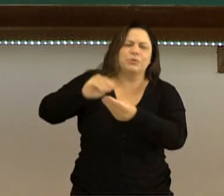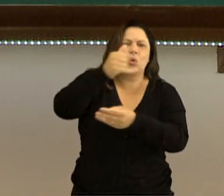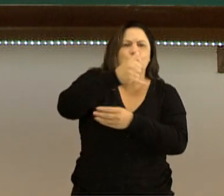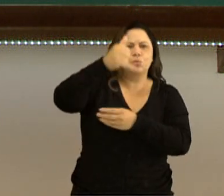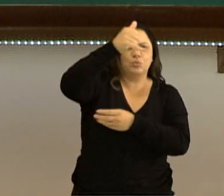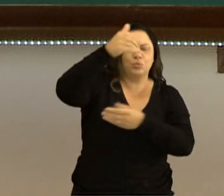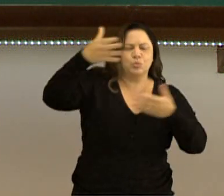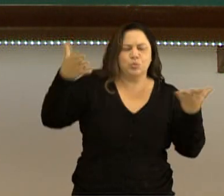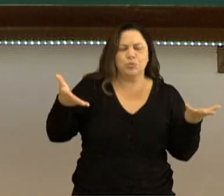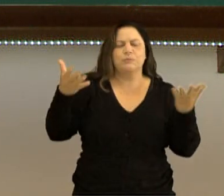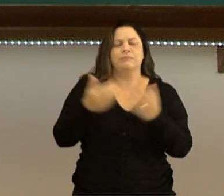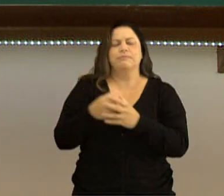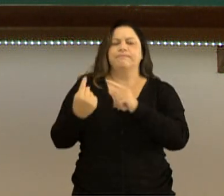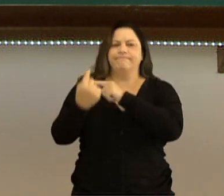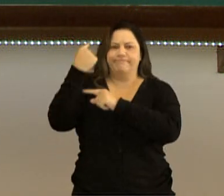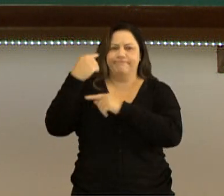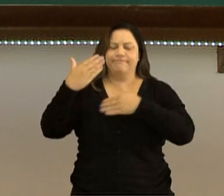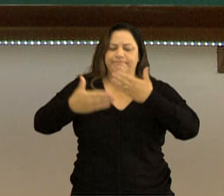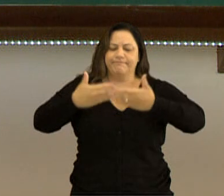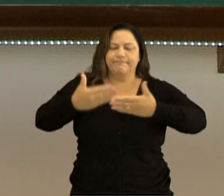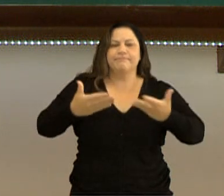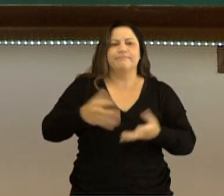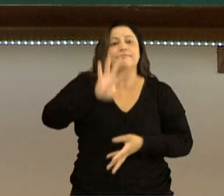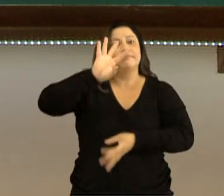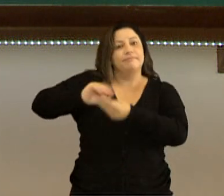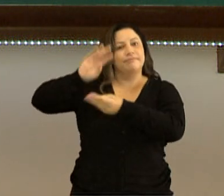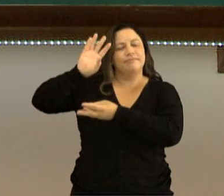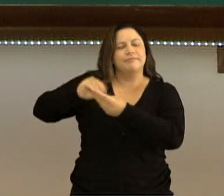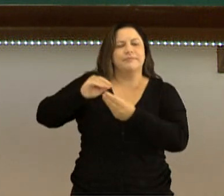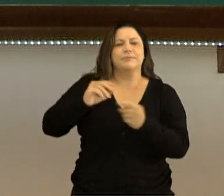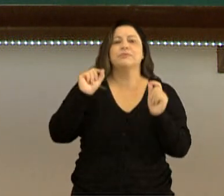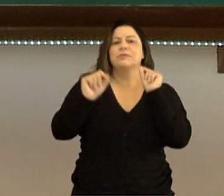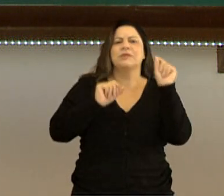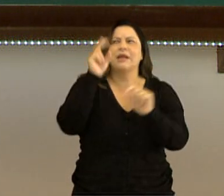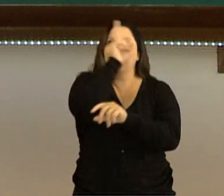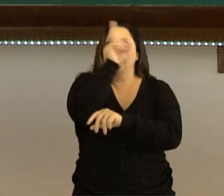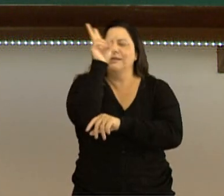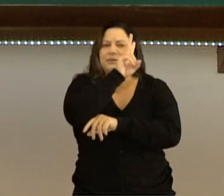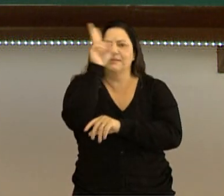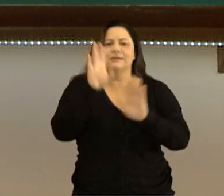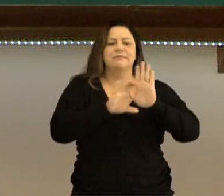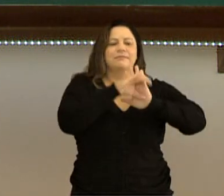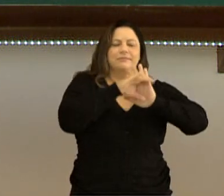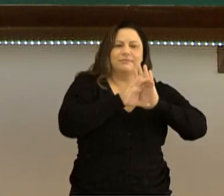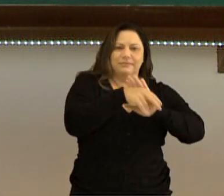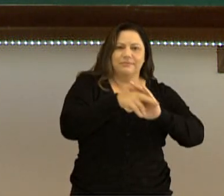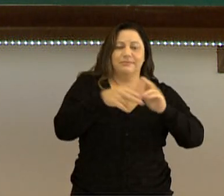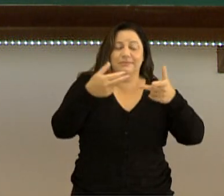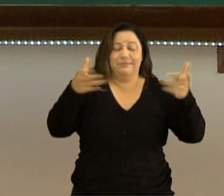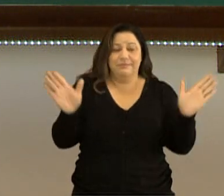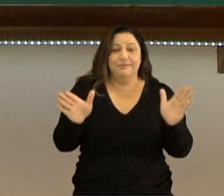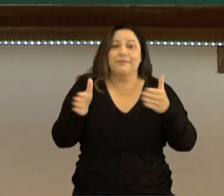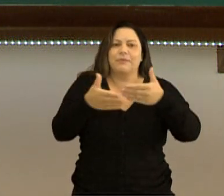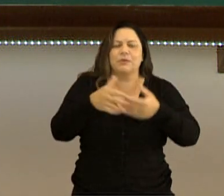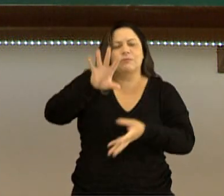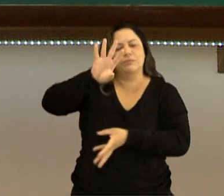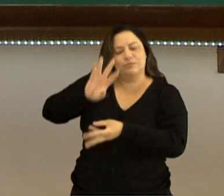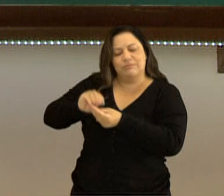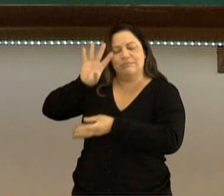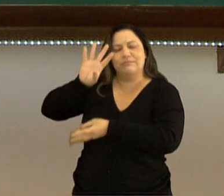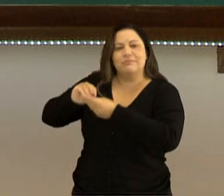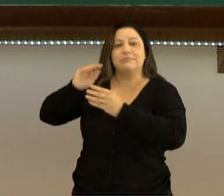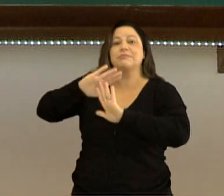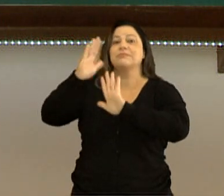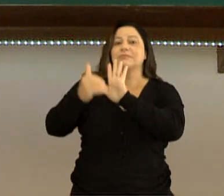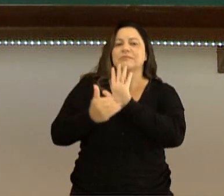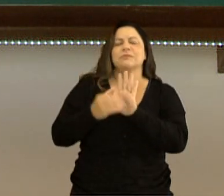a estatística, tá? Para a gente poder relembrar todos esses conceitos, para poder fazer um fechamento de tudo que a